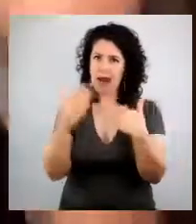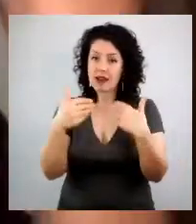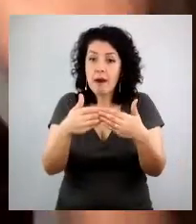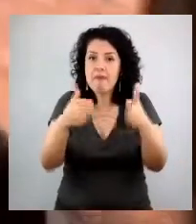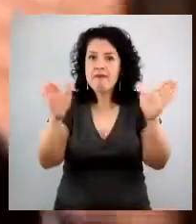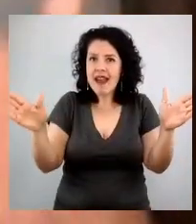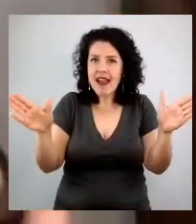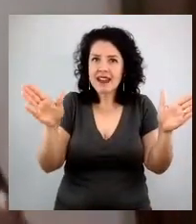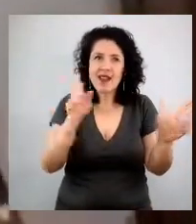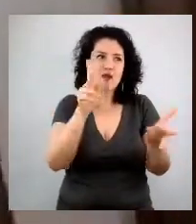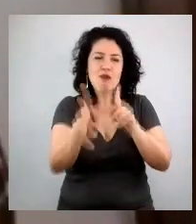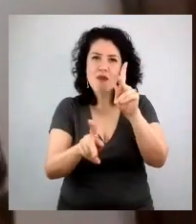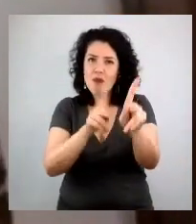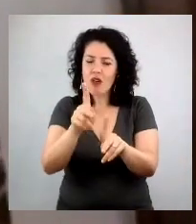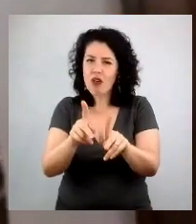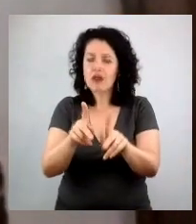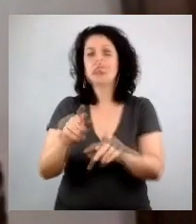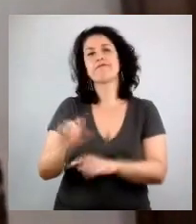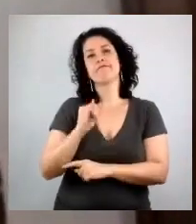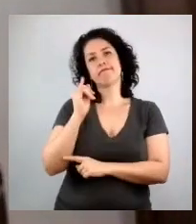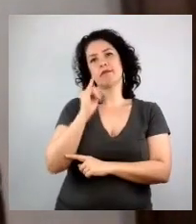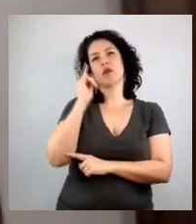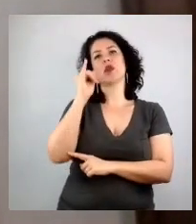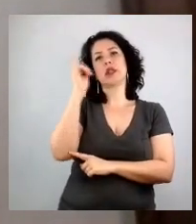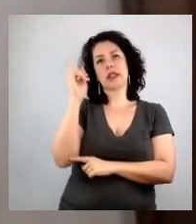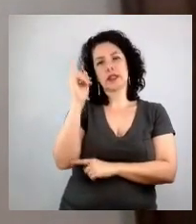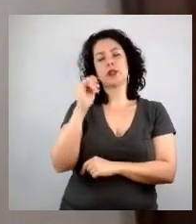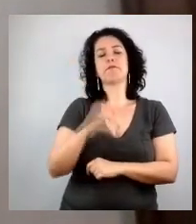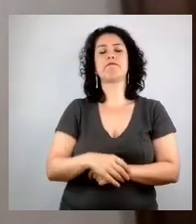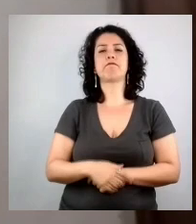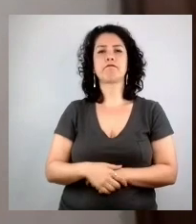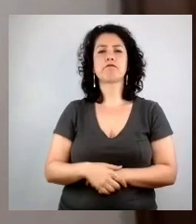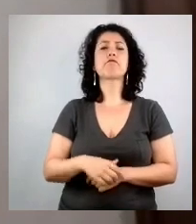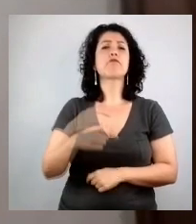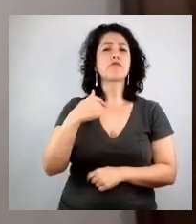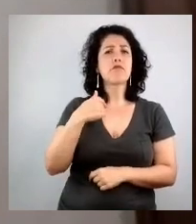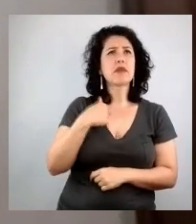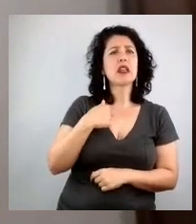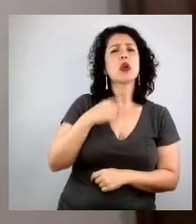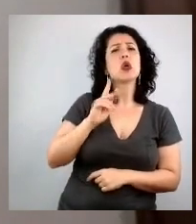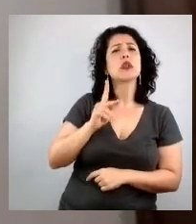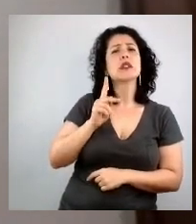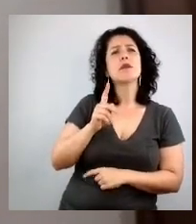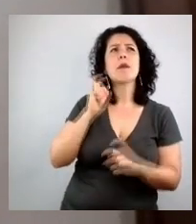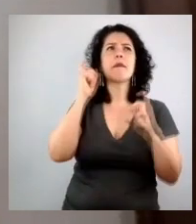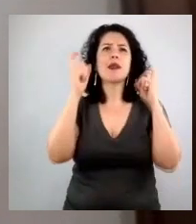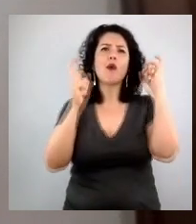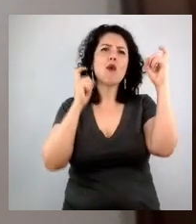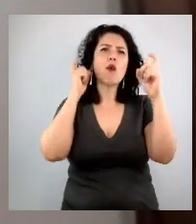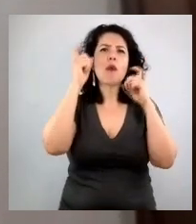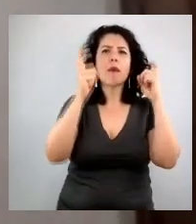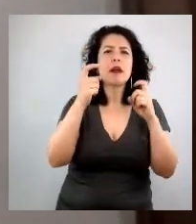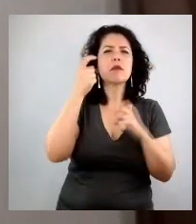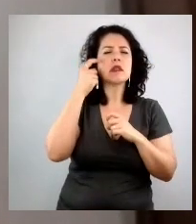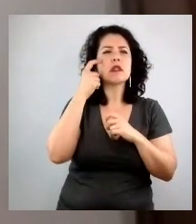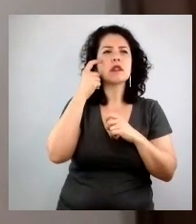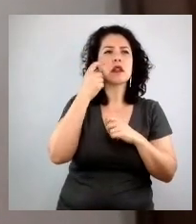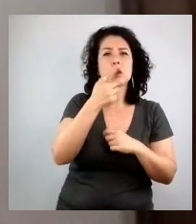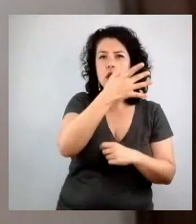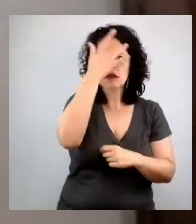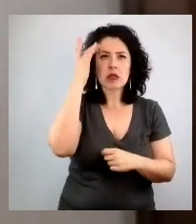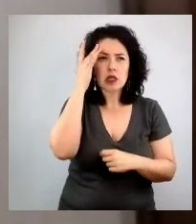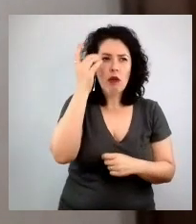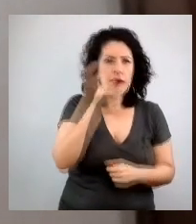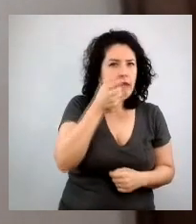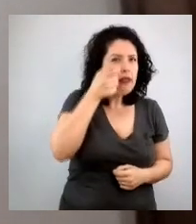né, tipo, eu tenho uma orientação, sendo uma pessoa que mais se preocupa sempre com o interesse das pessoas e a partir do